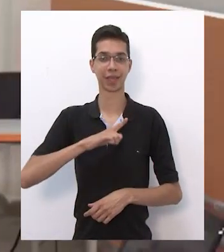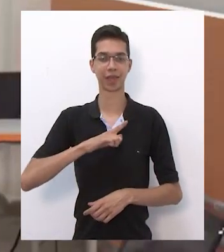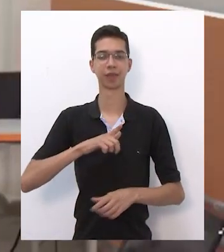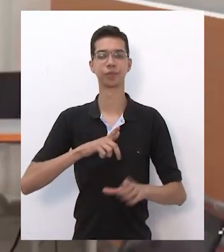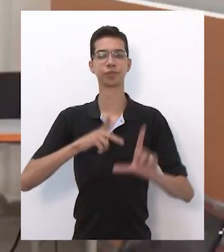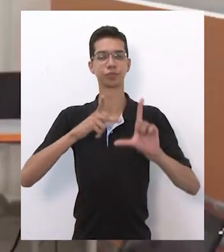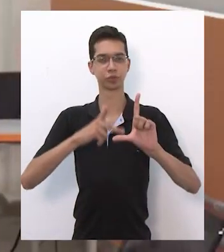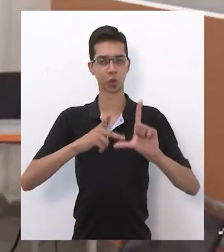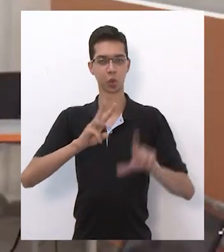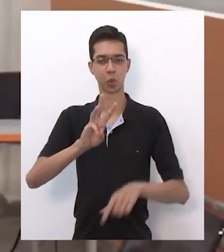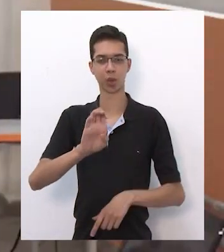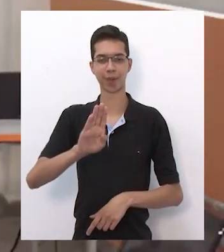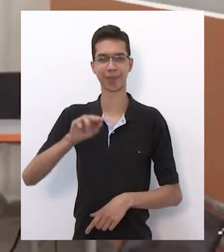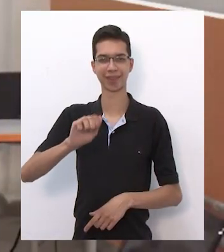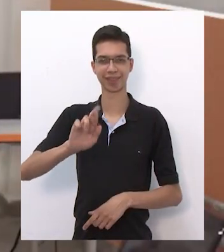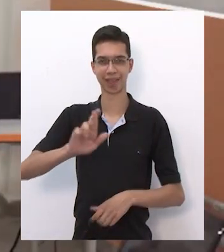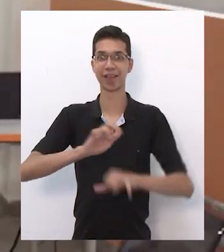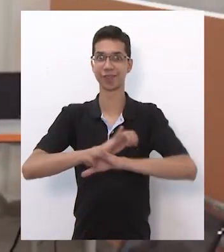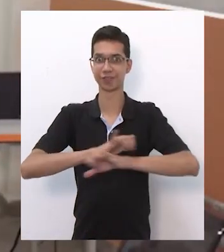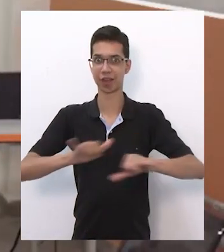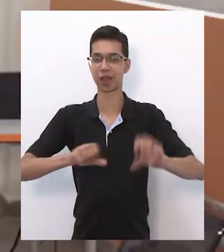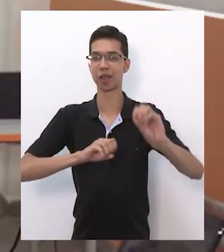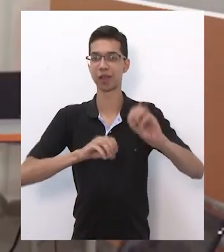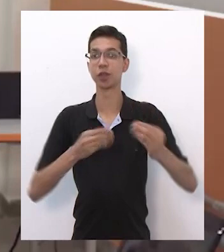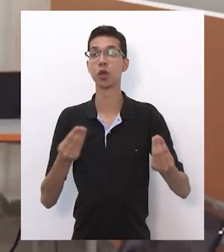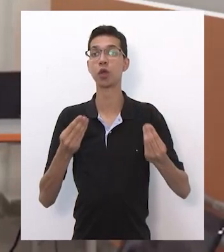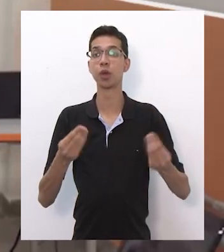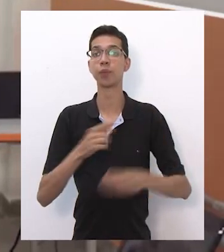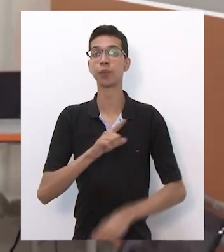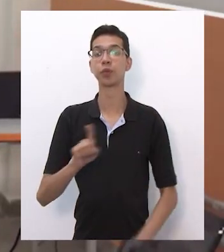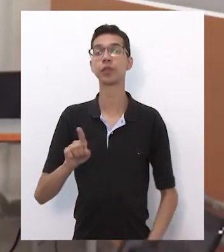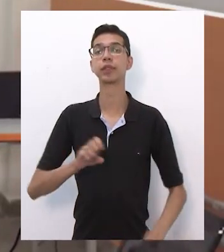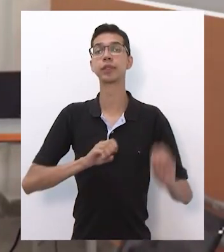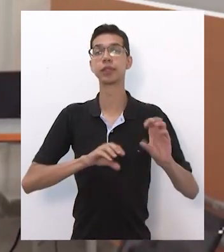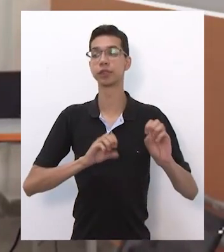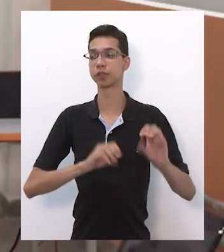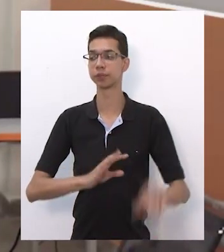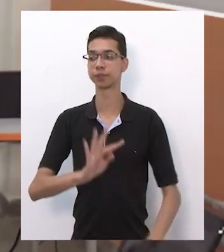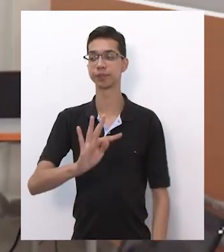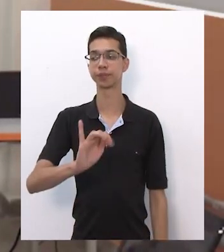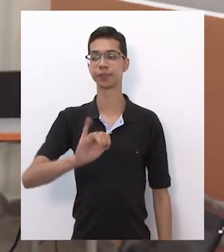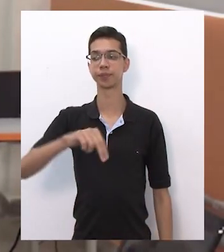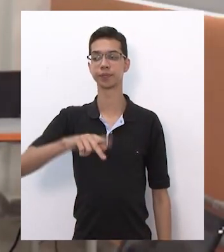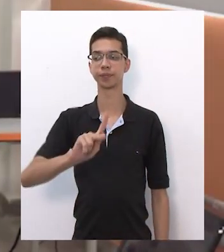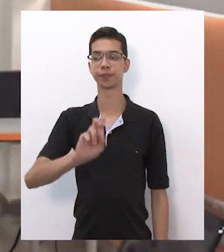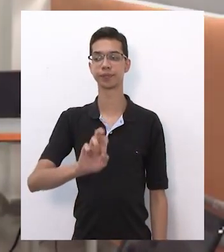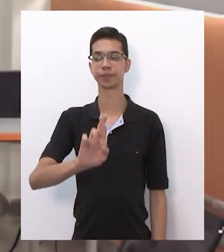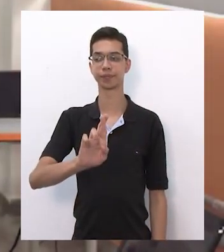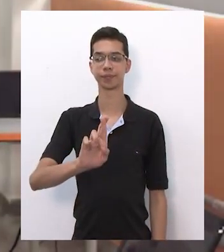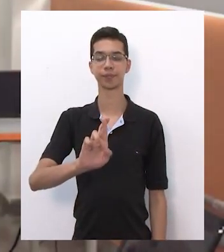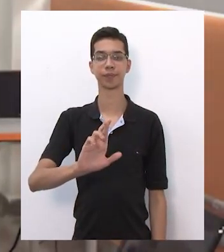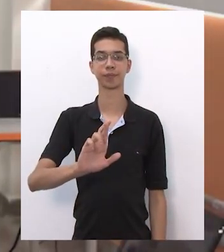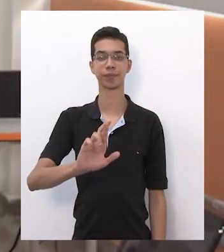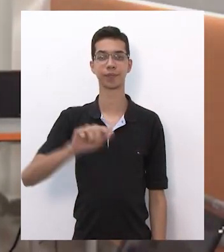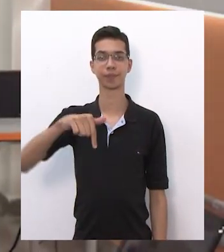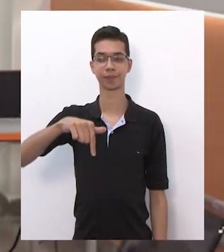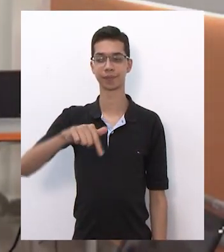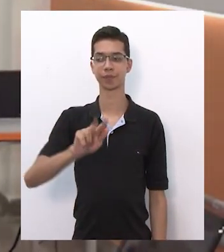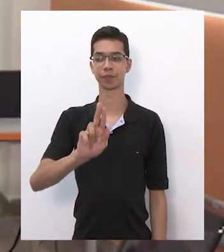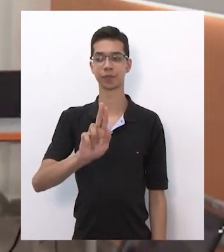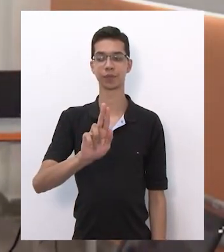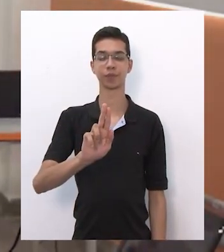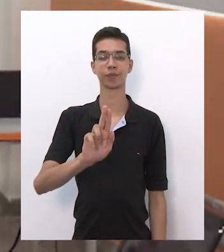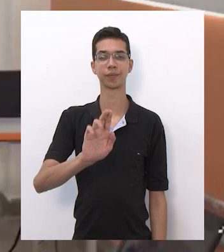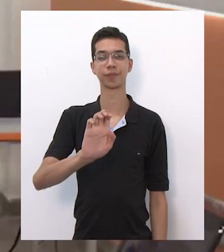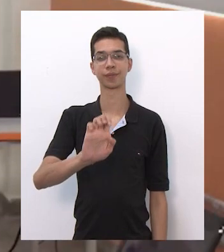vai dizer como ensinar com o Tinkercad. Então você vai ter algumas ferramentas, vai ter algumas dicas de como trabalhar com essa